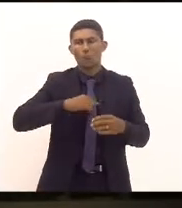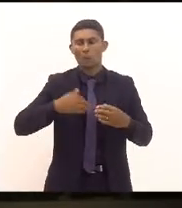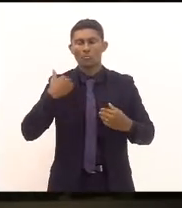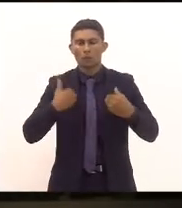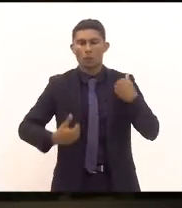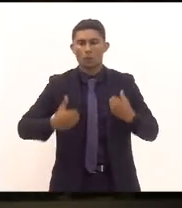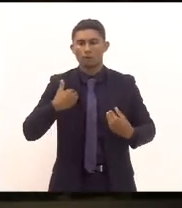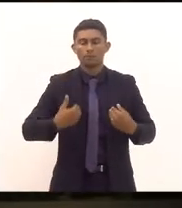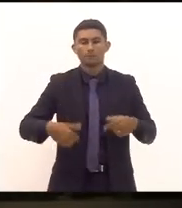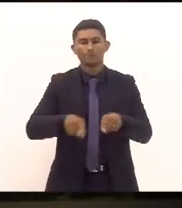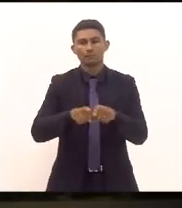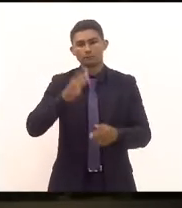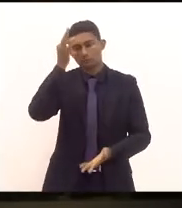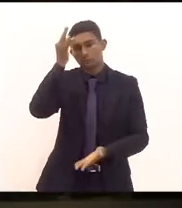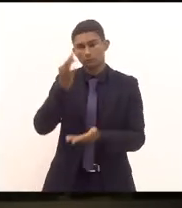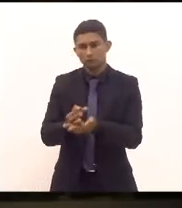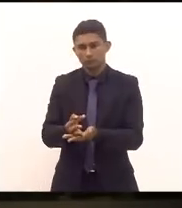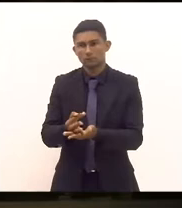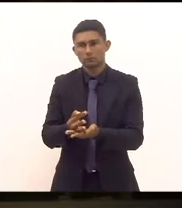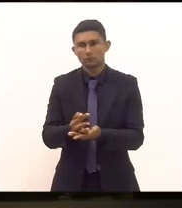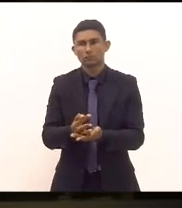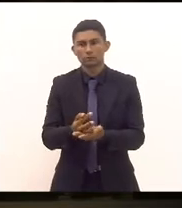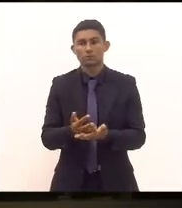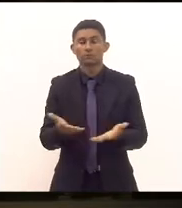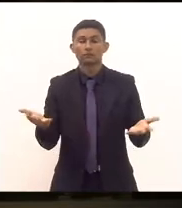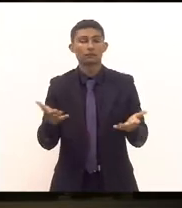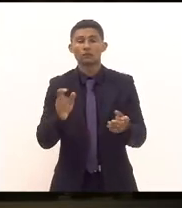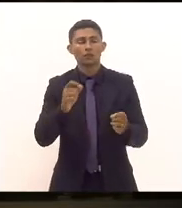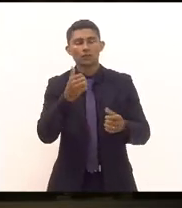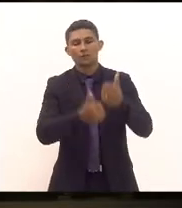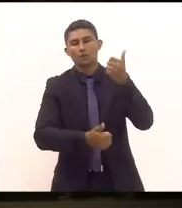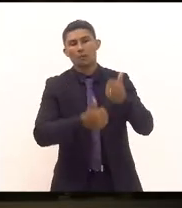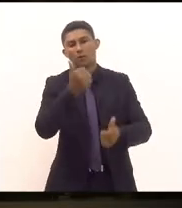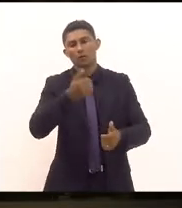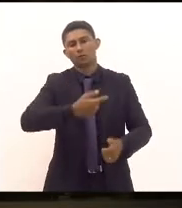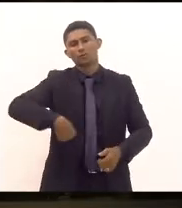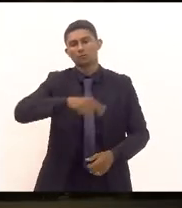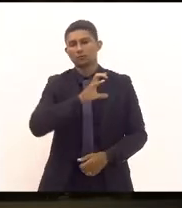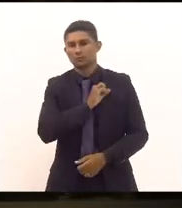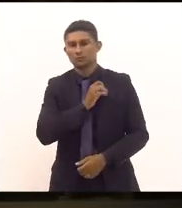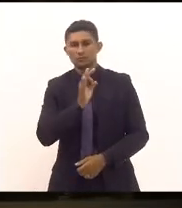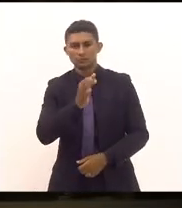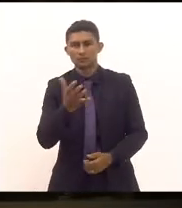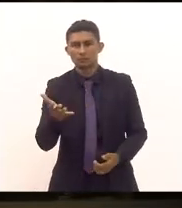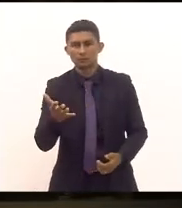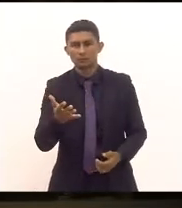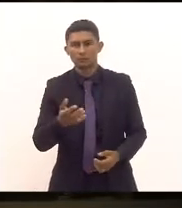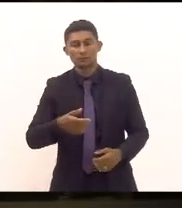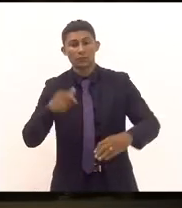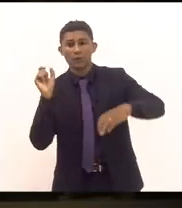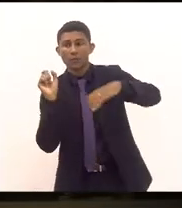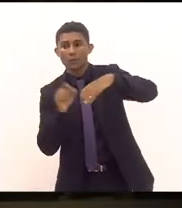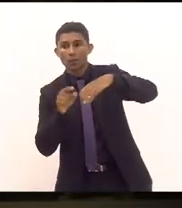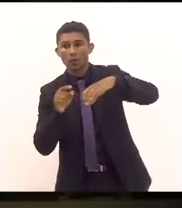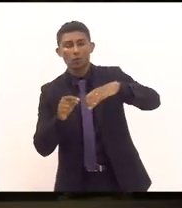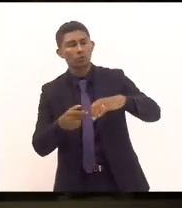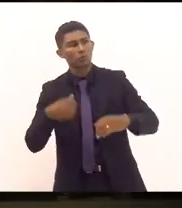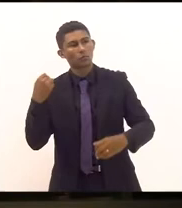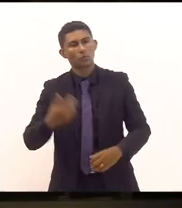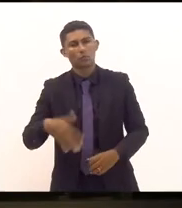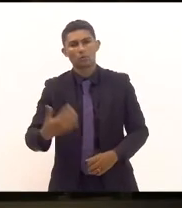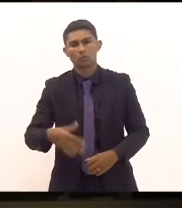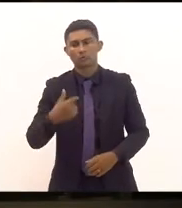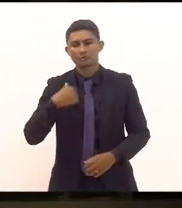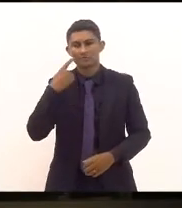a nós e a nossa fala no momento tão Popular que é do futebol que a gente ama que a gente chama veio o gol também foi foi